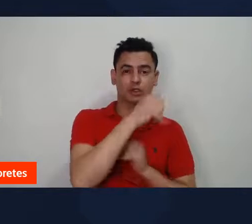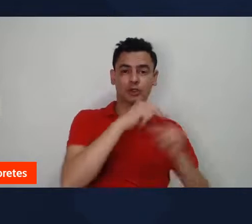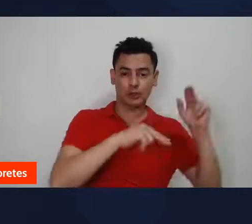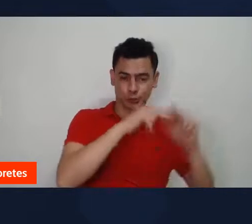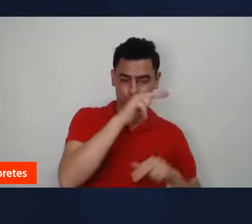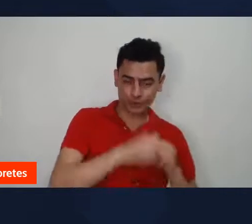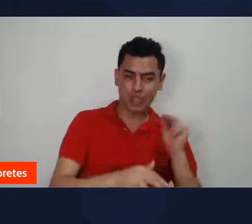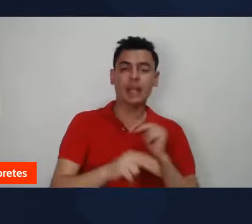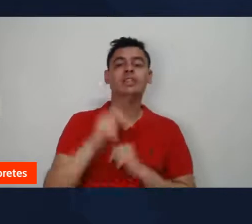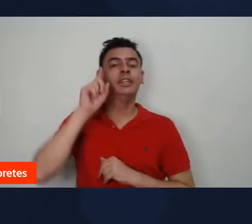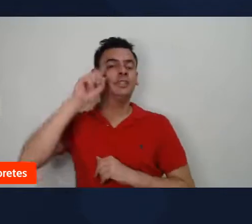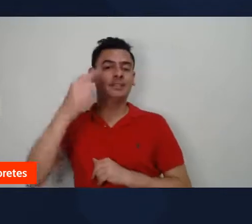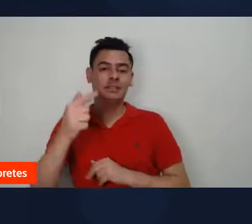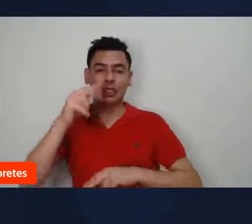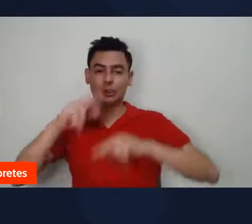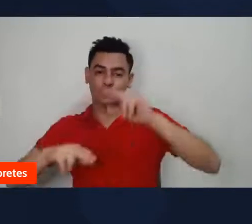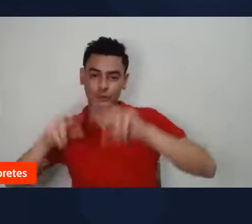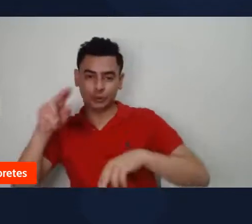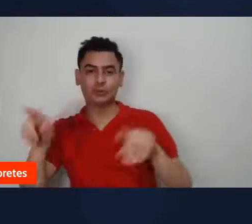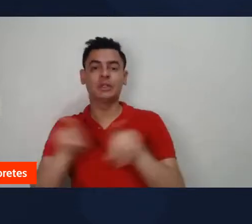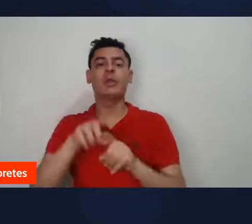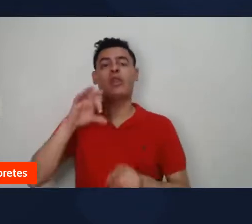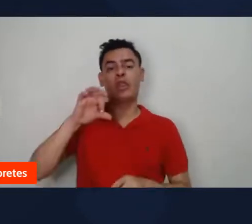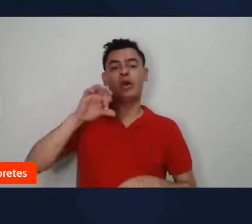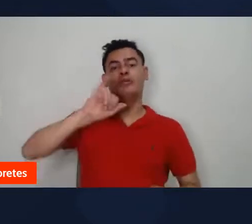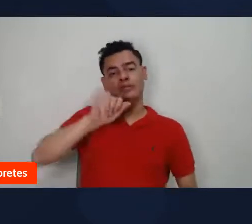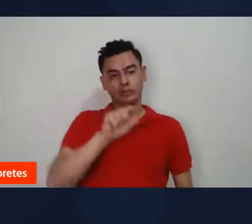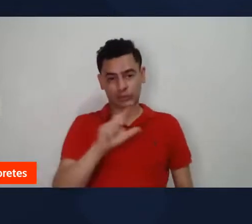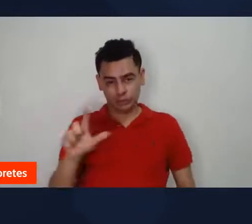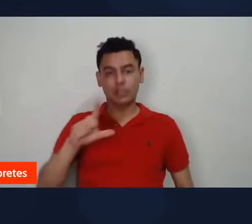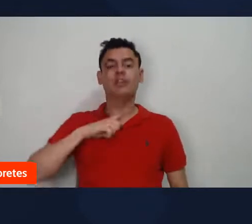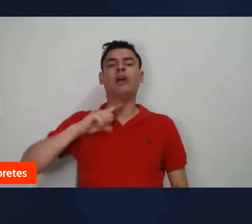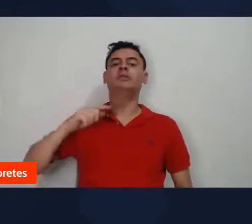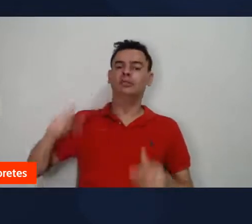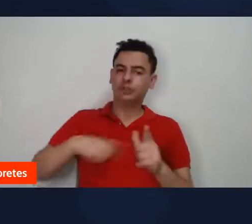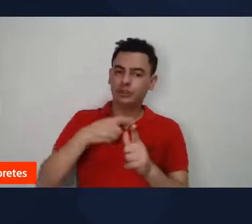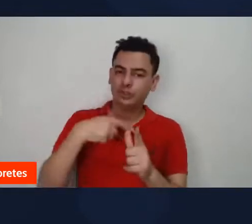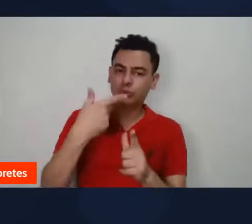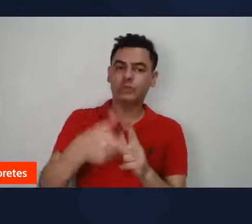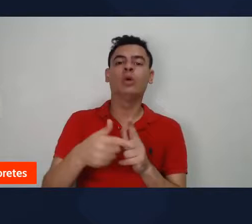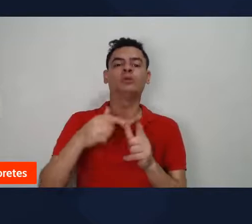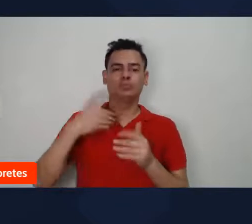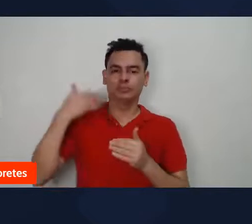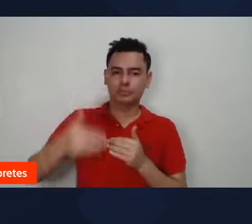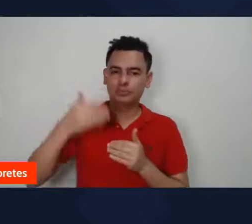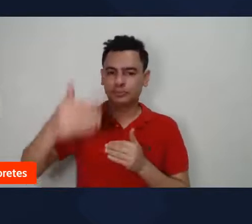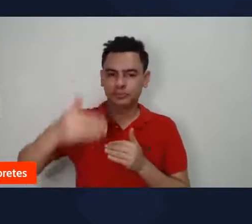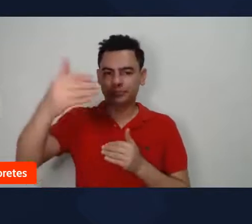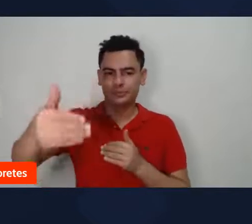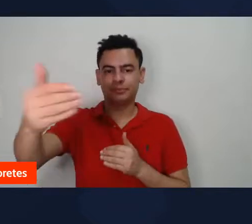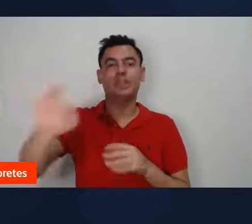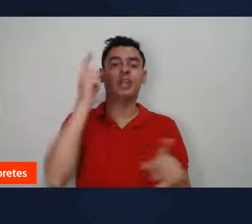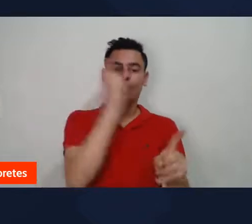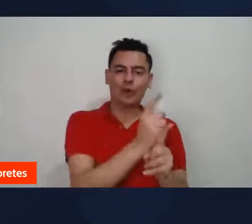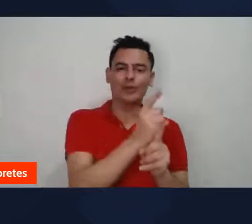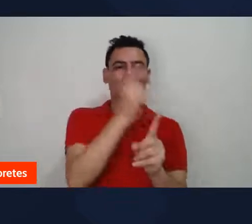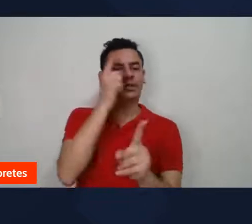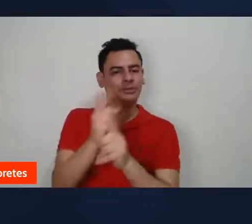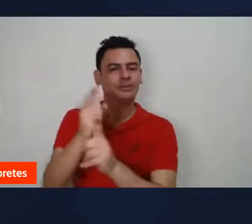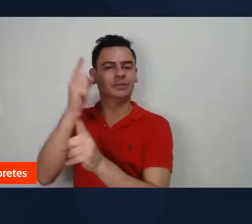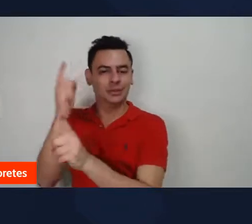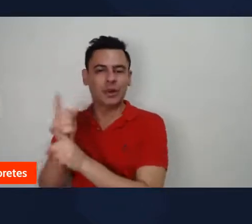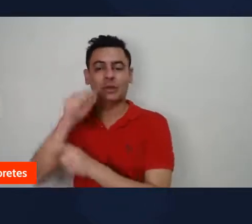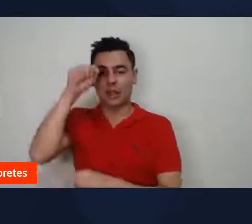junho, continuaremos a ter as etapas seguintes da nossa Conferência Estadual Popular da